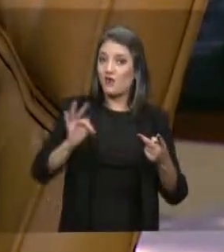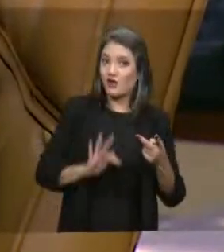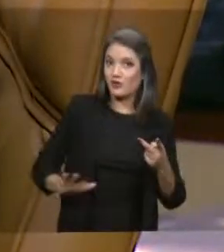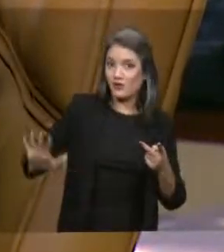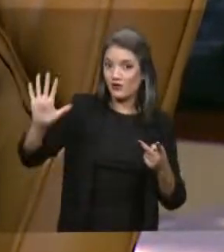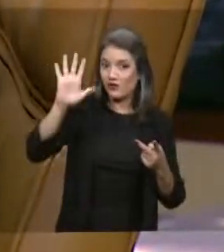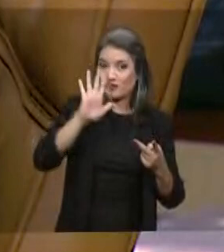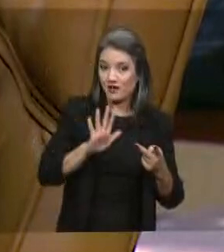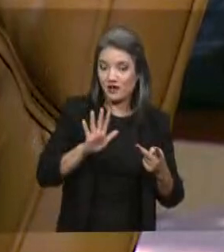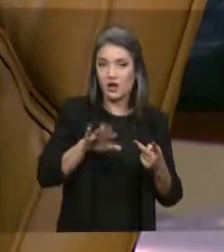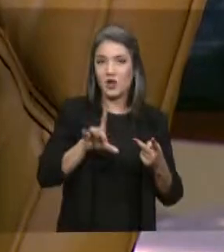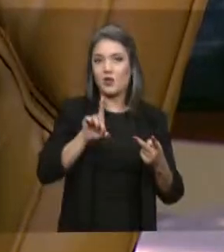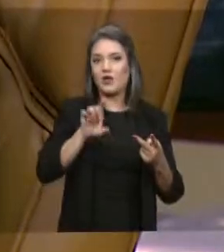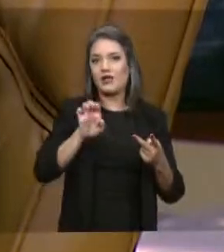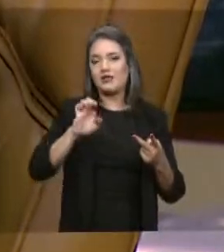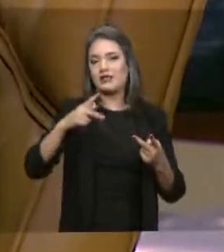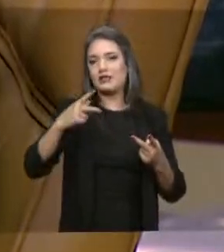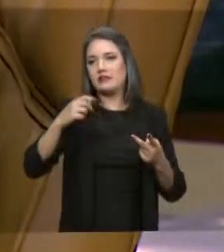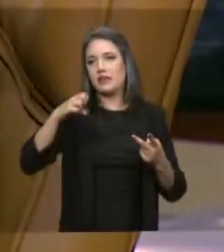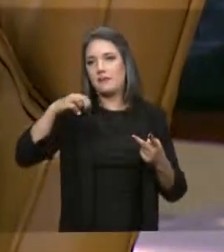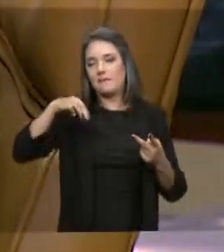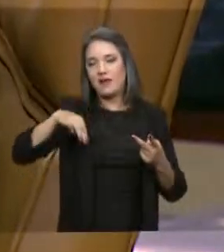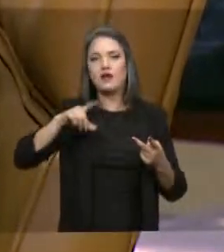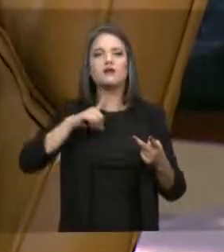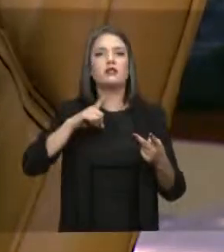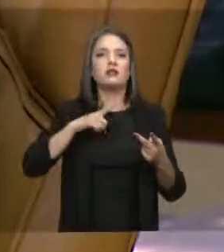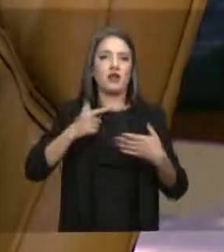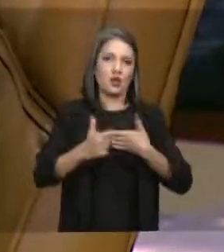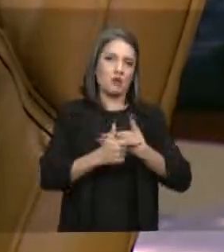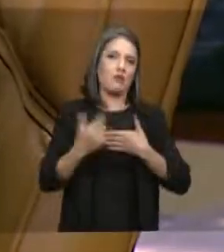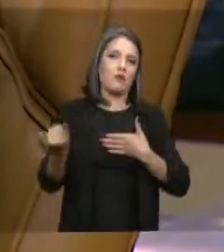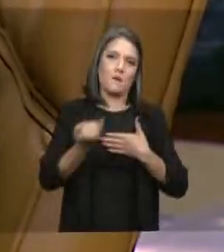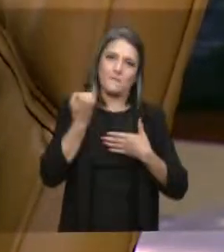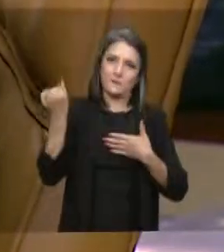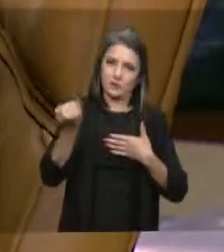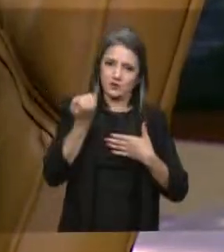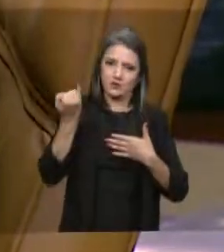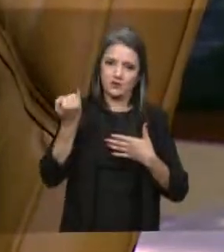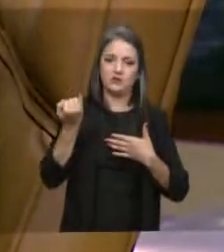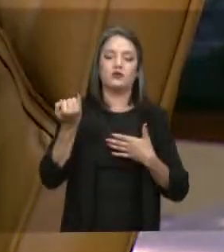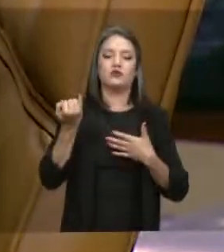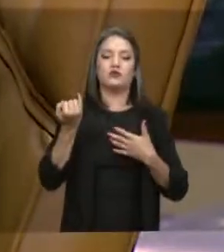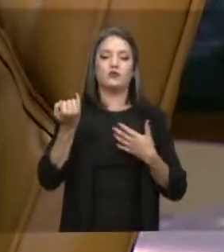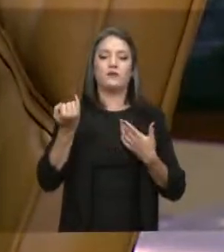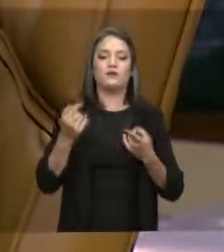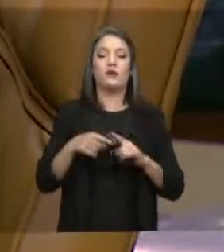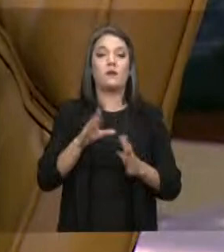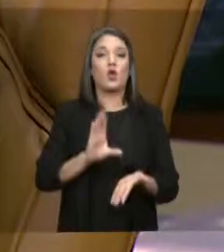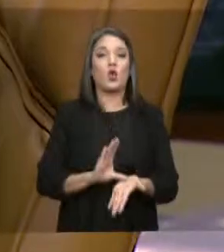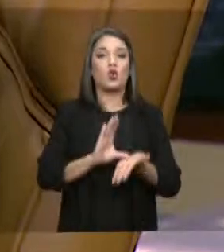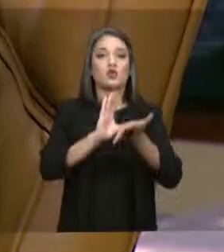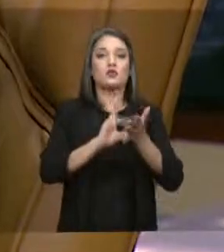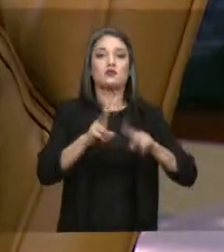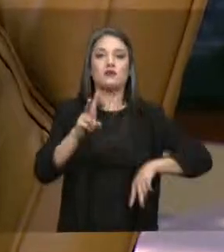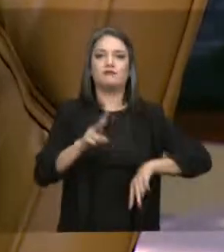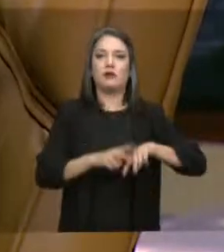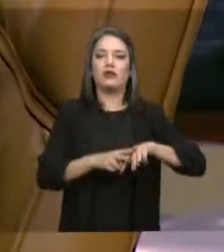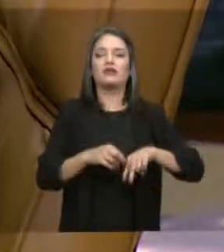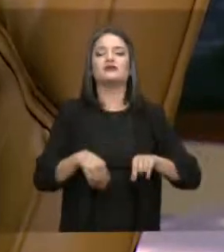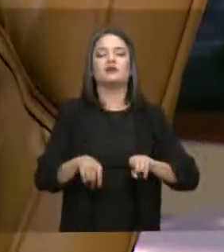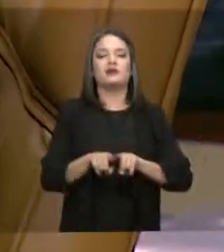e o dedão desempenha o papel relevantíssimo o conselho penitenciário